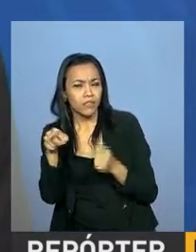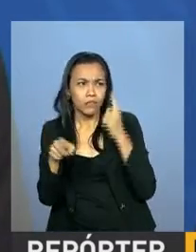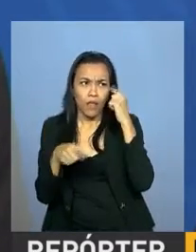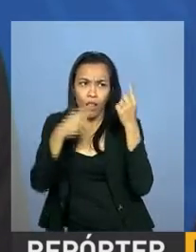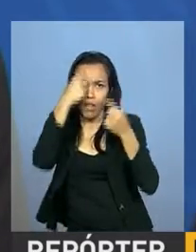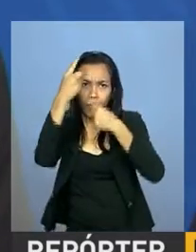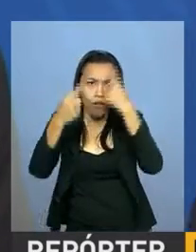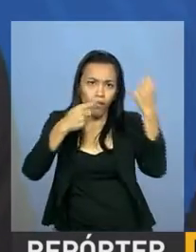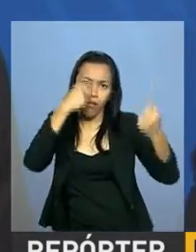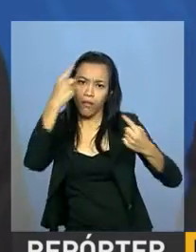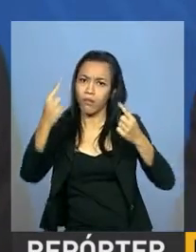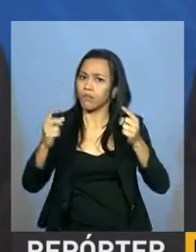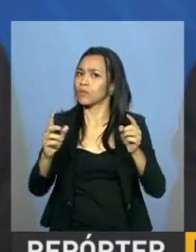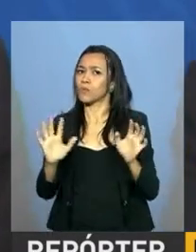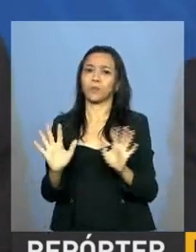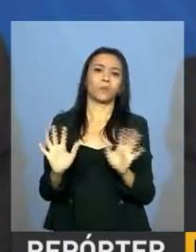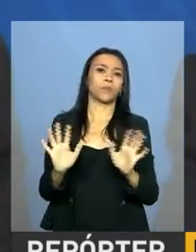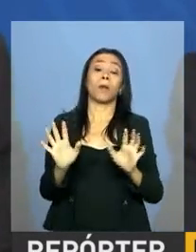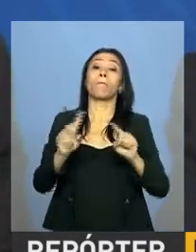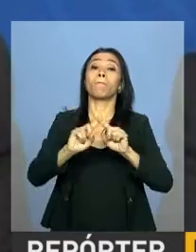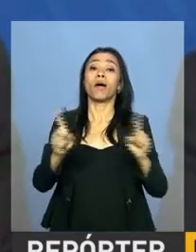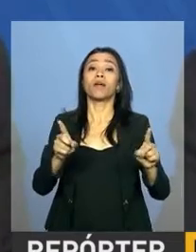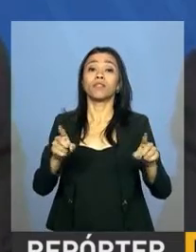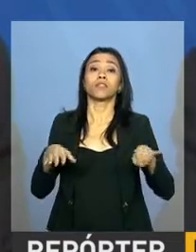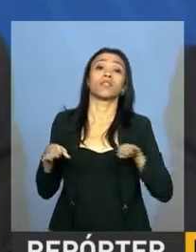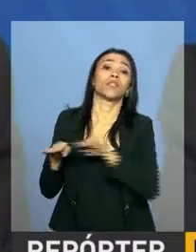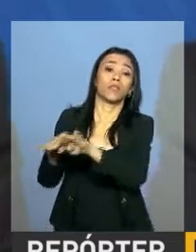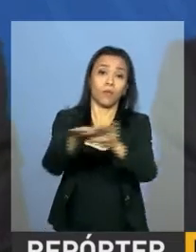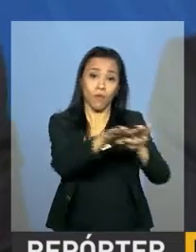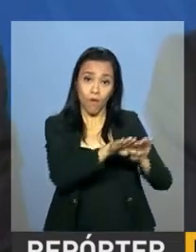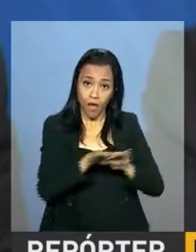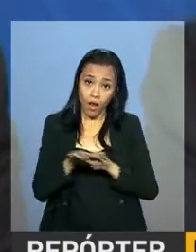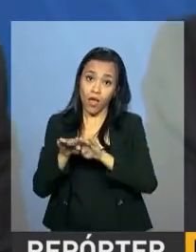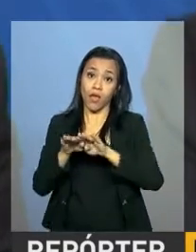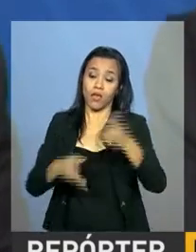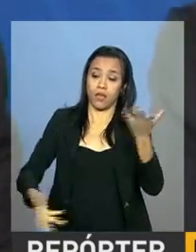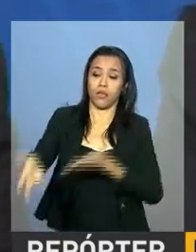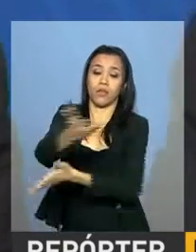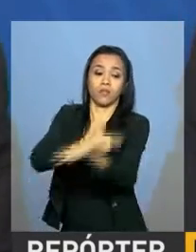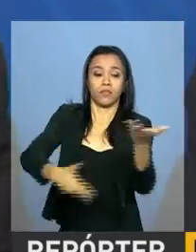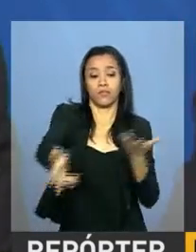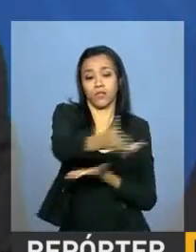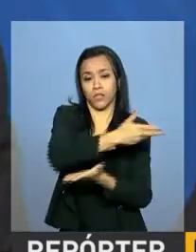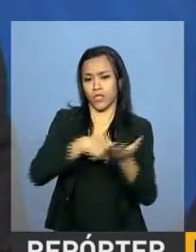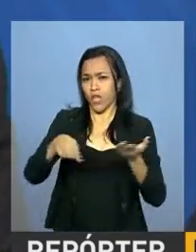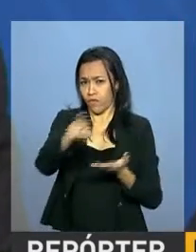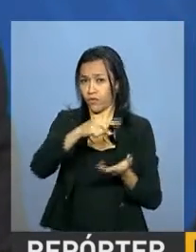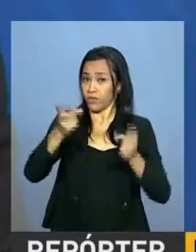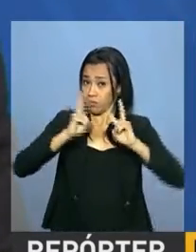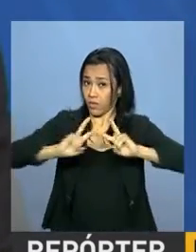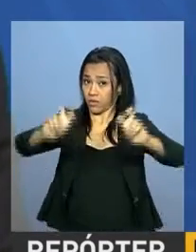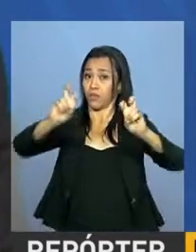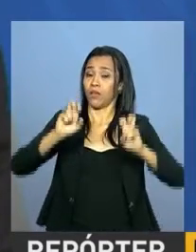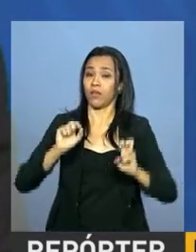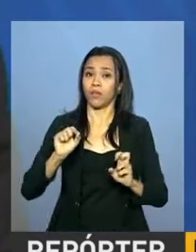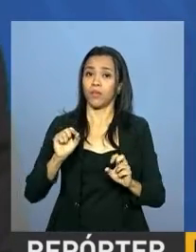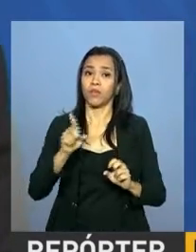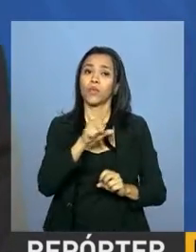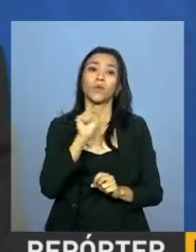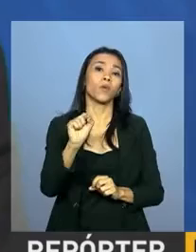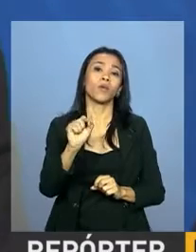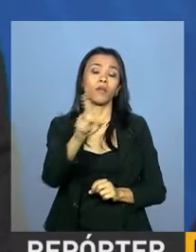mas deve se universalizar as suas relações os jovens percebem que está engajado jaguaribe que